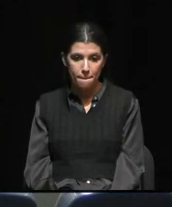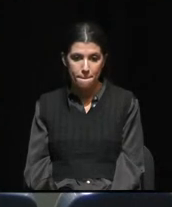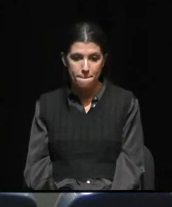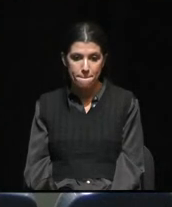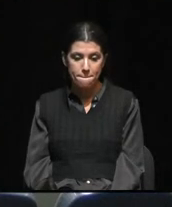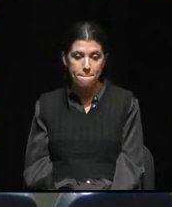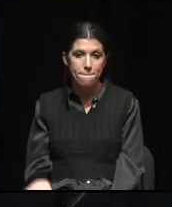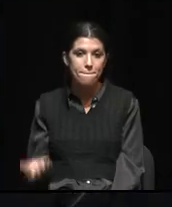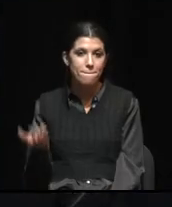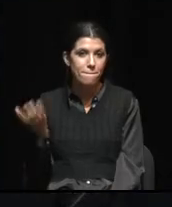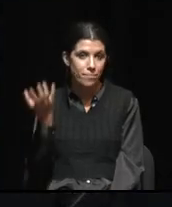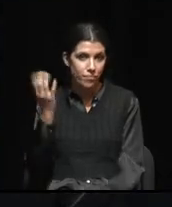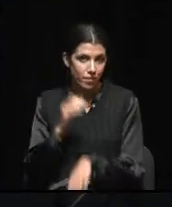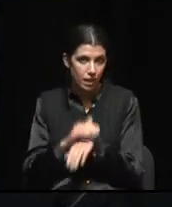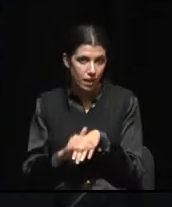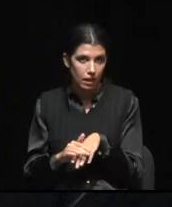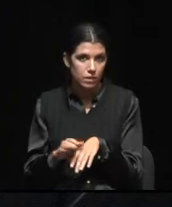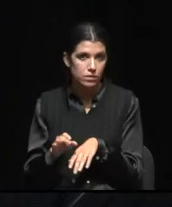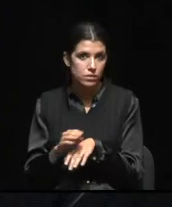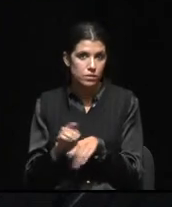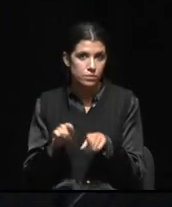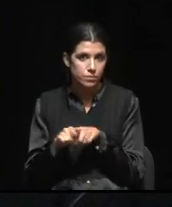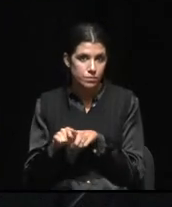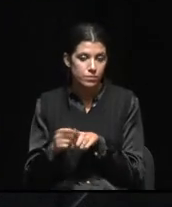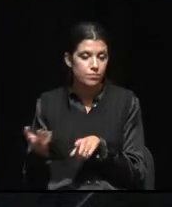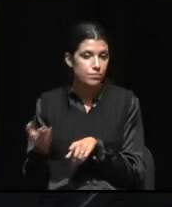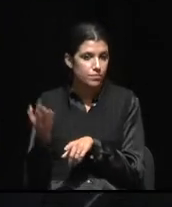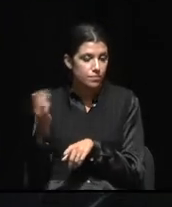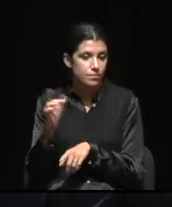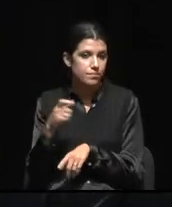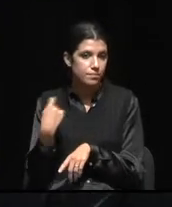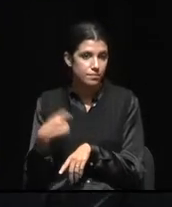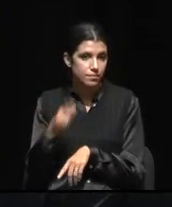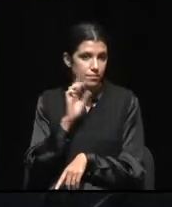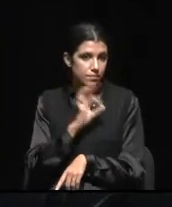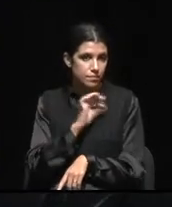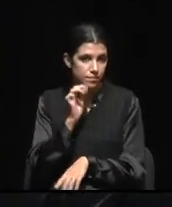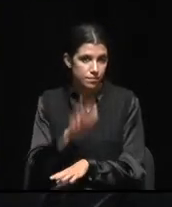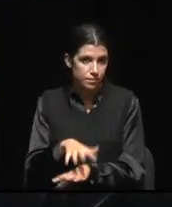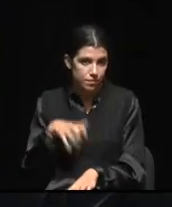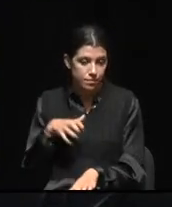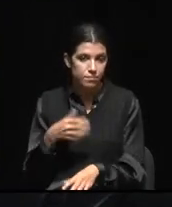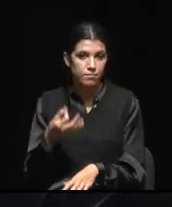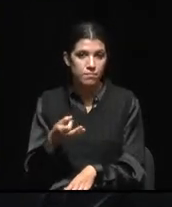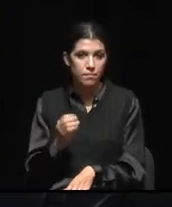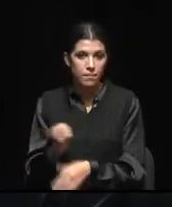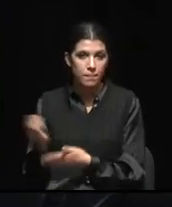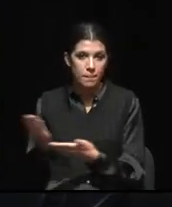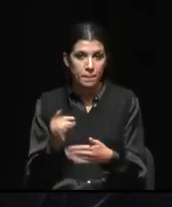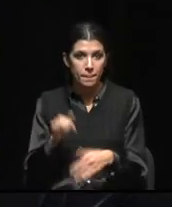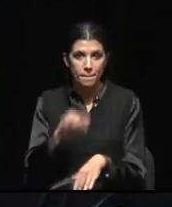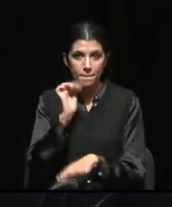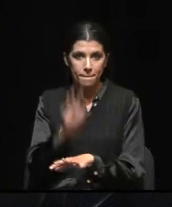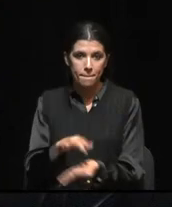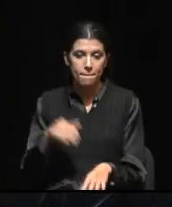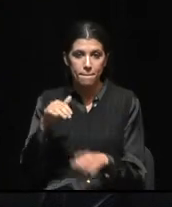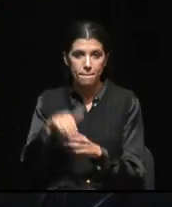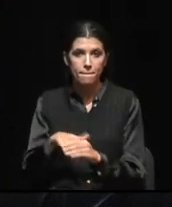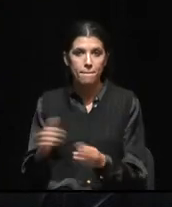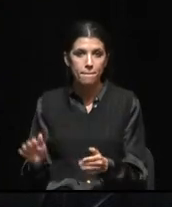caros senhores deputados cara presidente da Assembleia Municipal o partido socialista Apresenta esta Assembleia dois